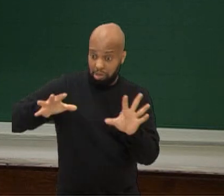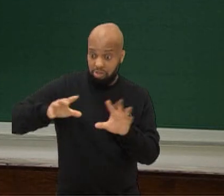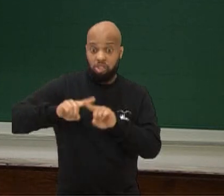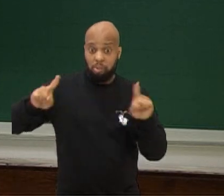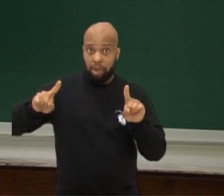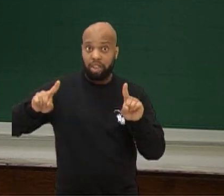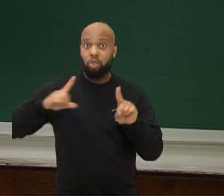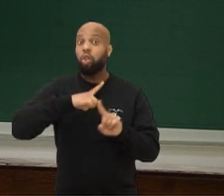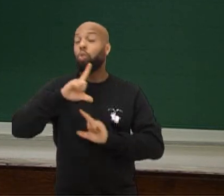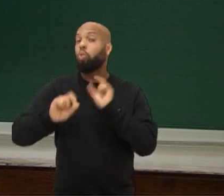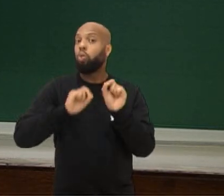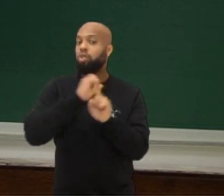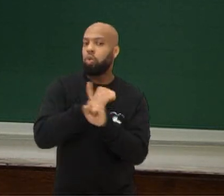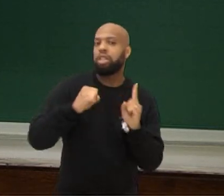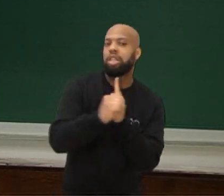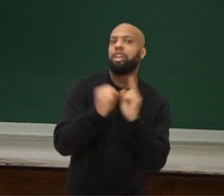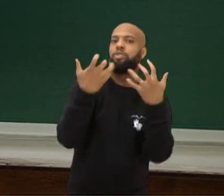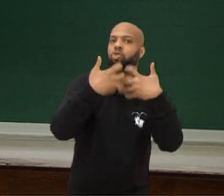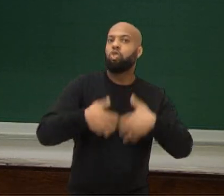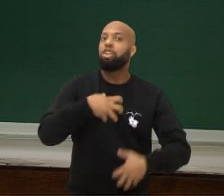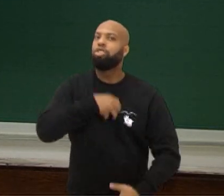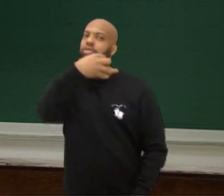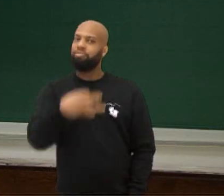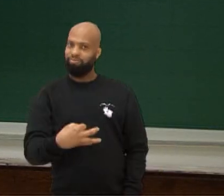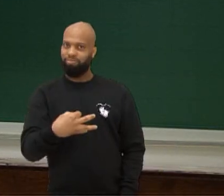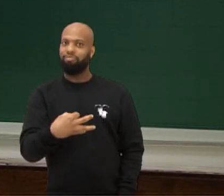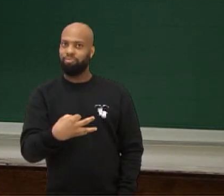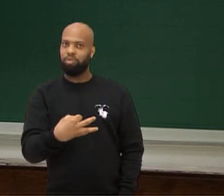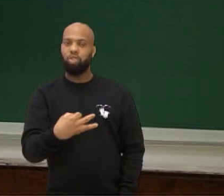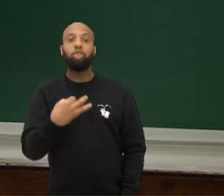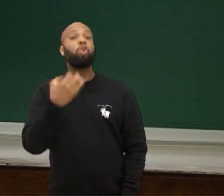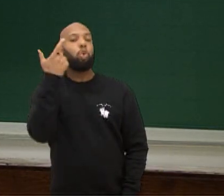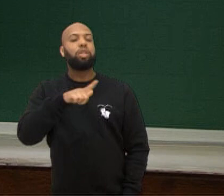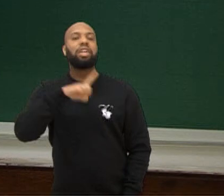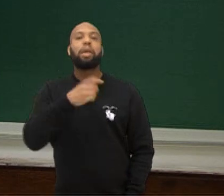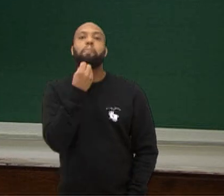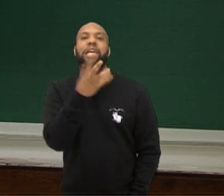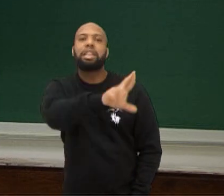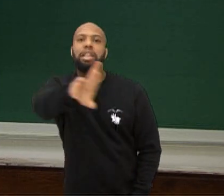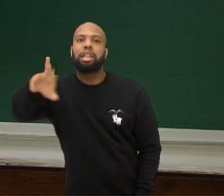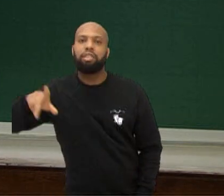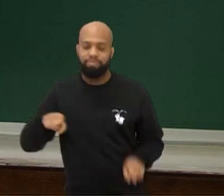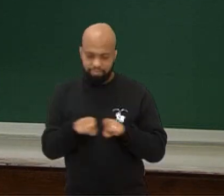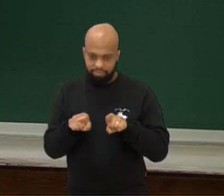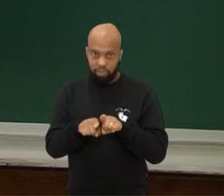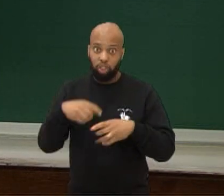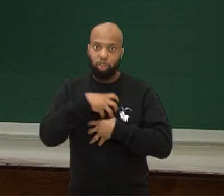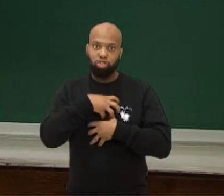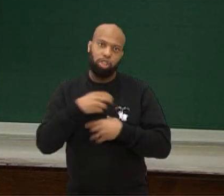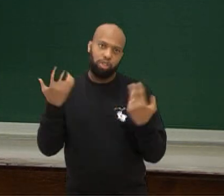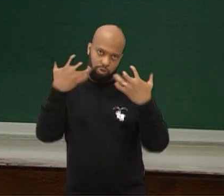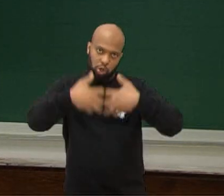uma sociedade funcional, uma sociedade na qual a gente consegue se beneficiar da sua dinâmica.